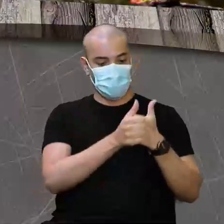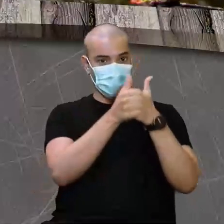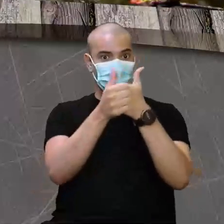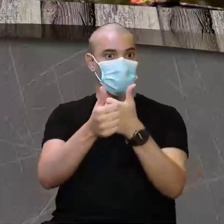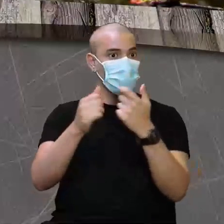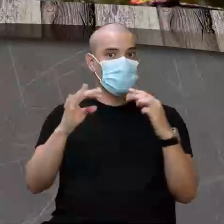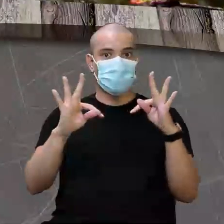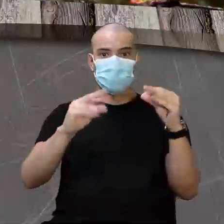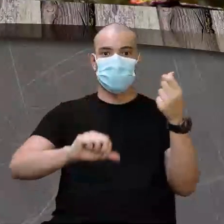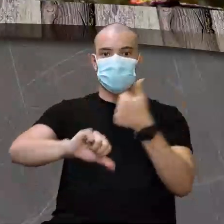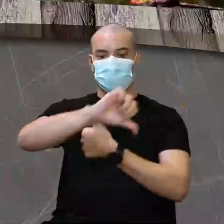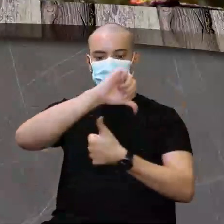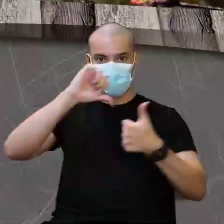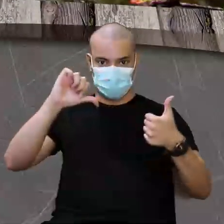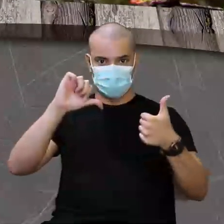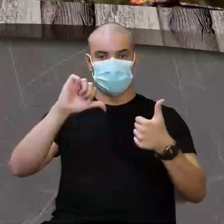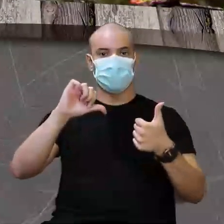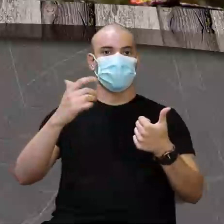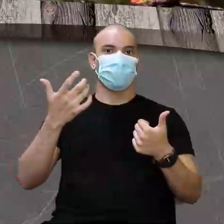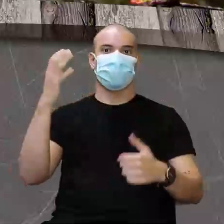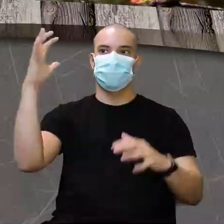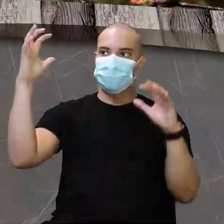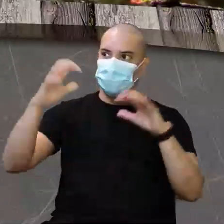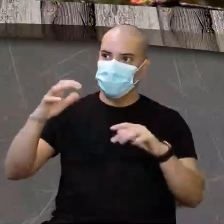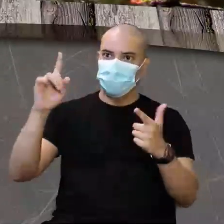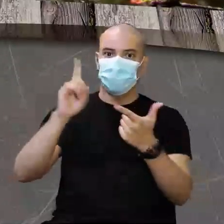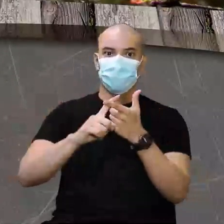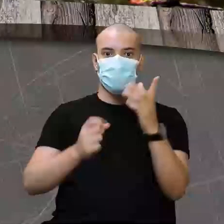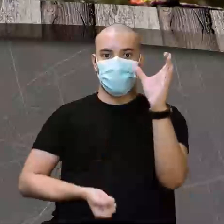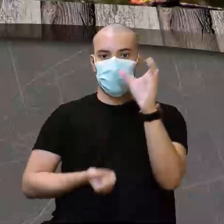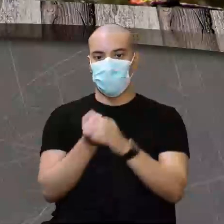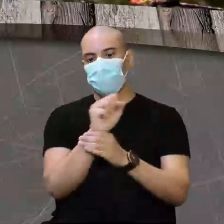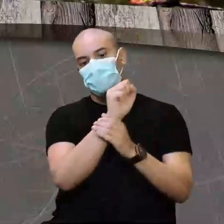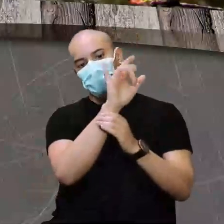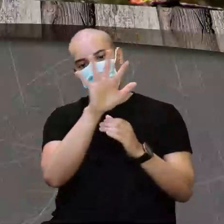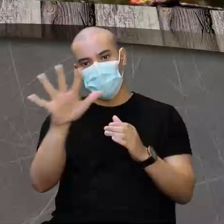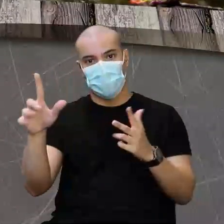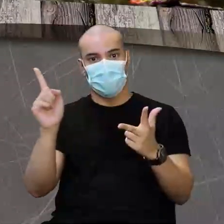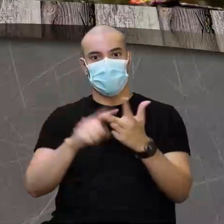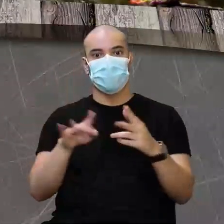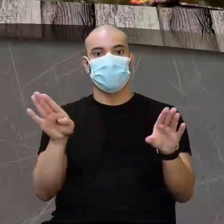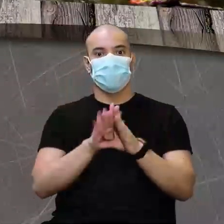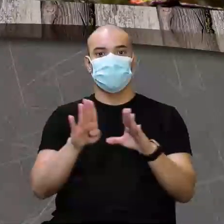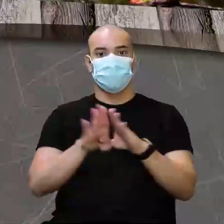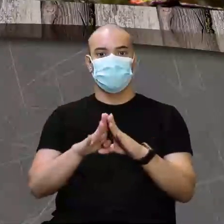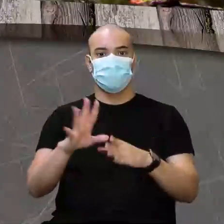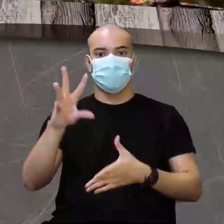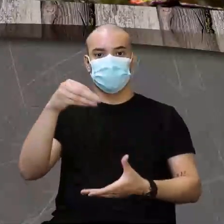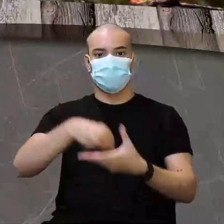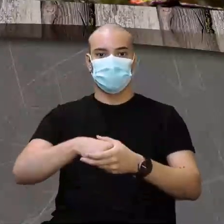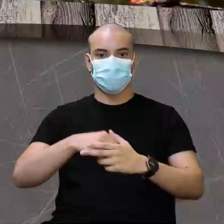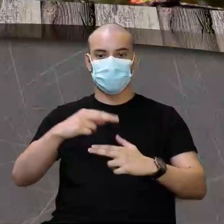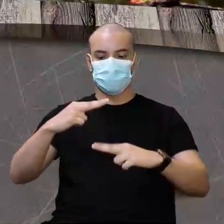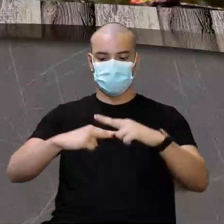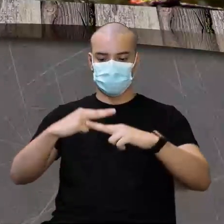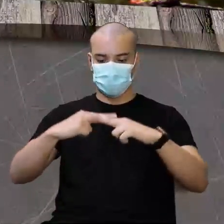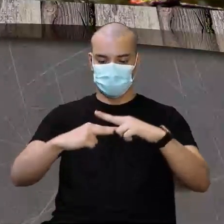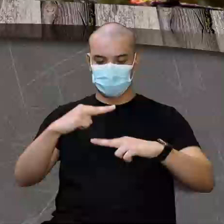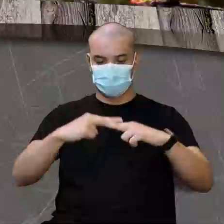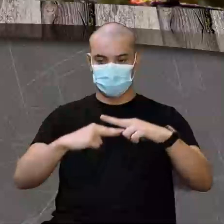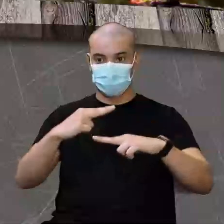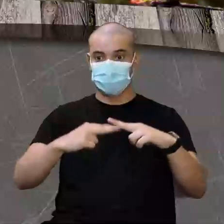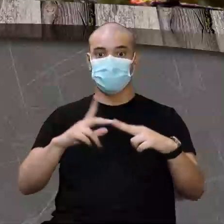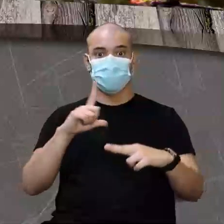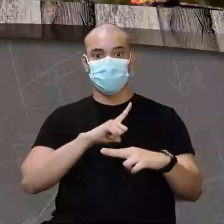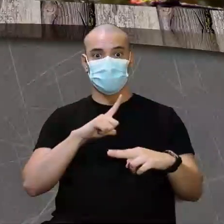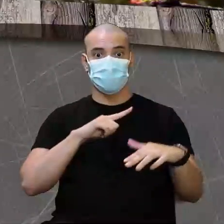essa transformação. Então, essas tempestades, as erupções vulcânicas, as rachaduras no interior da Terra,